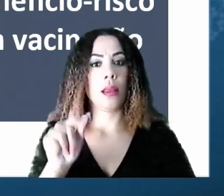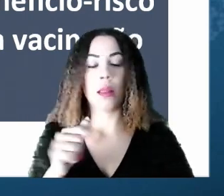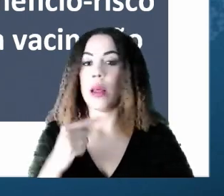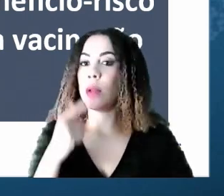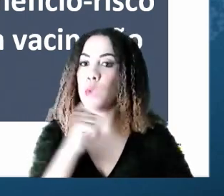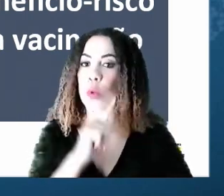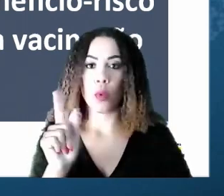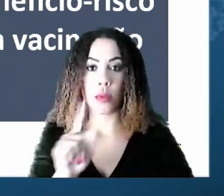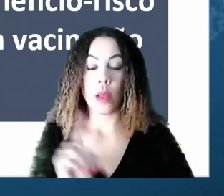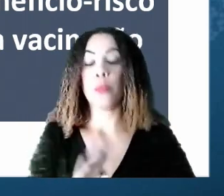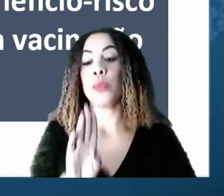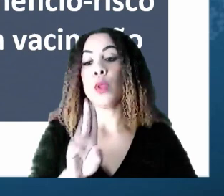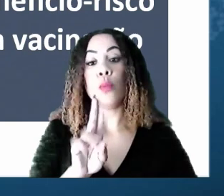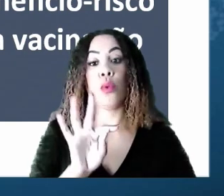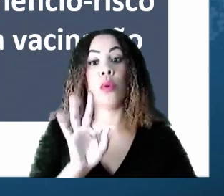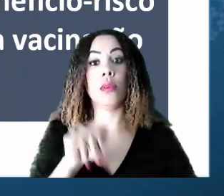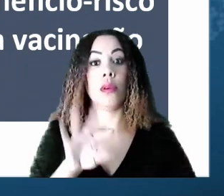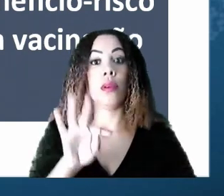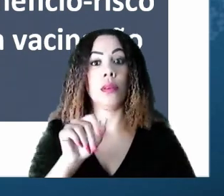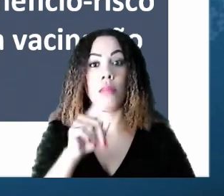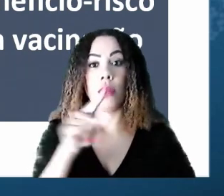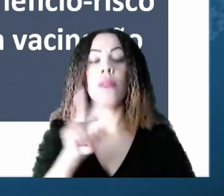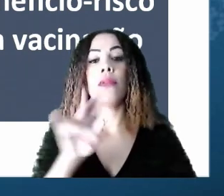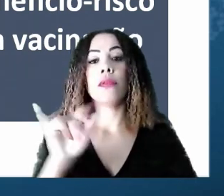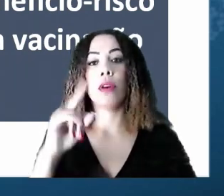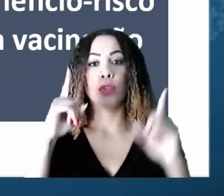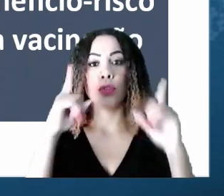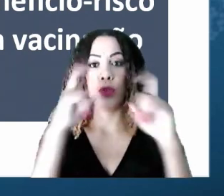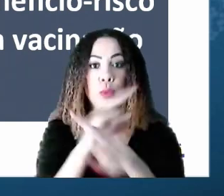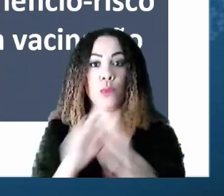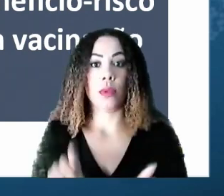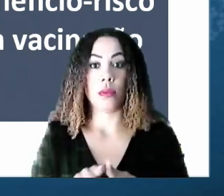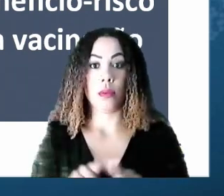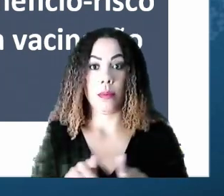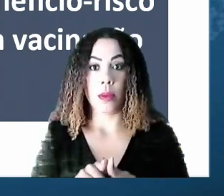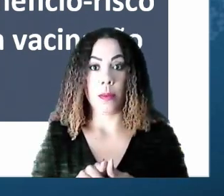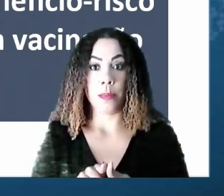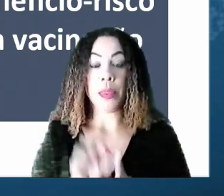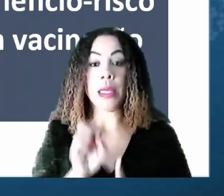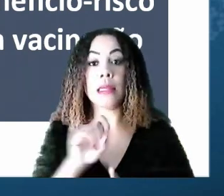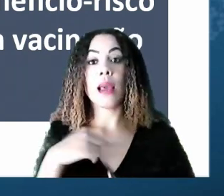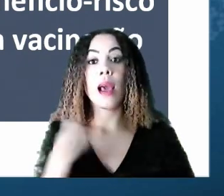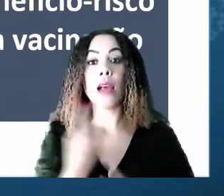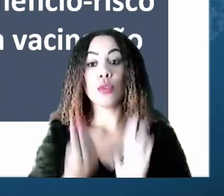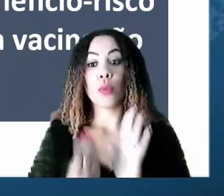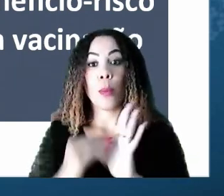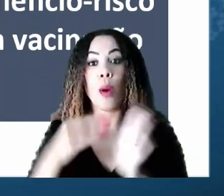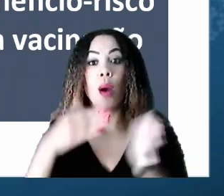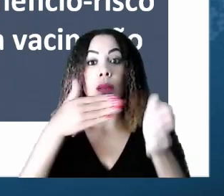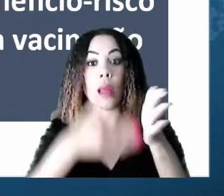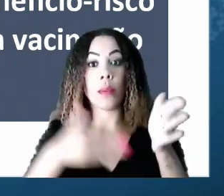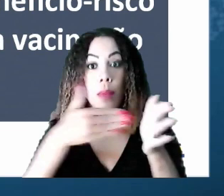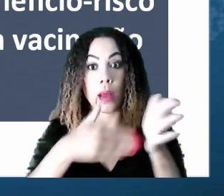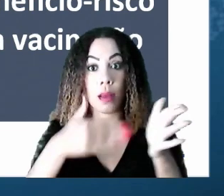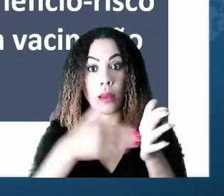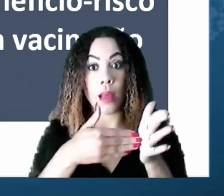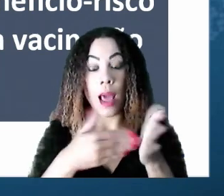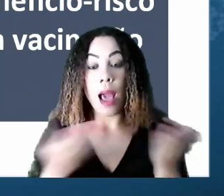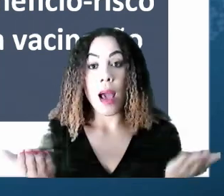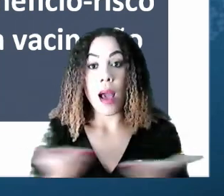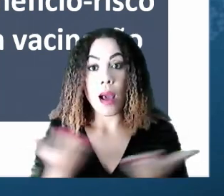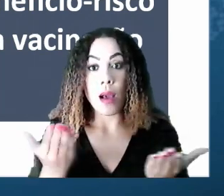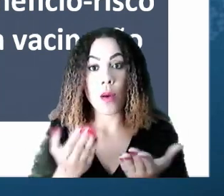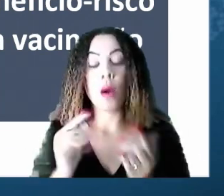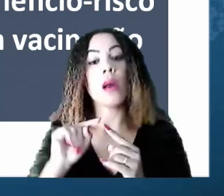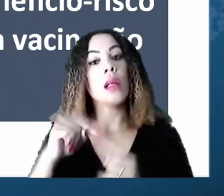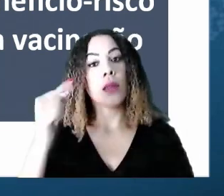em conseguir também. E se a gente impõe barreiras a essa incorporação agora, a gente vai ter que impor no futuro também. Então,